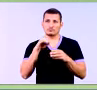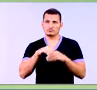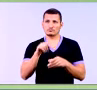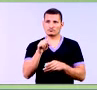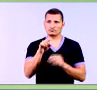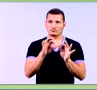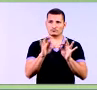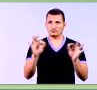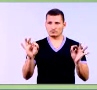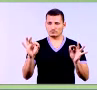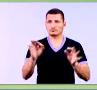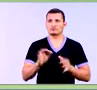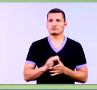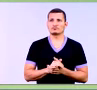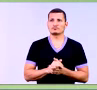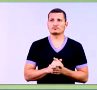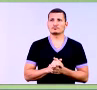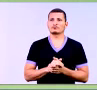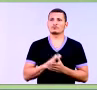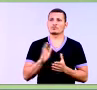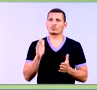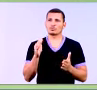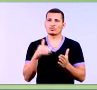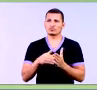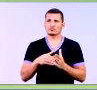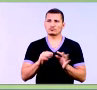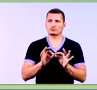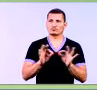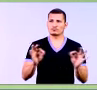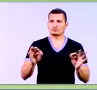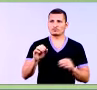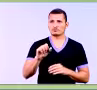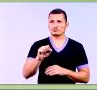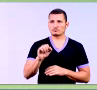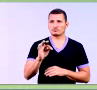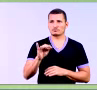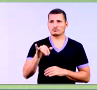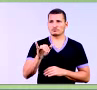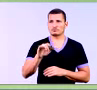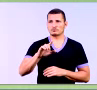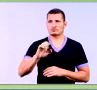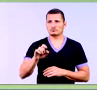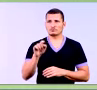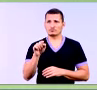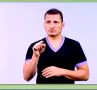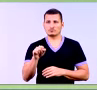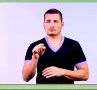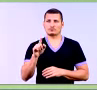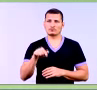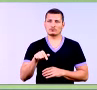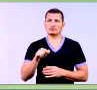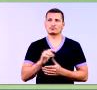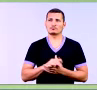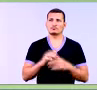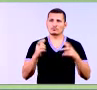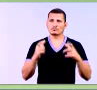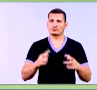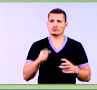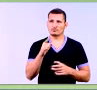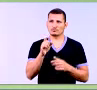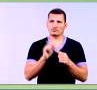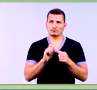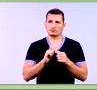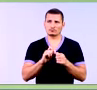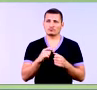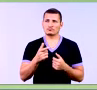script. E por último, nós temos o style, que é normalmente onde você faz a sua declaração, caso